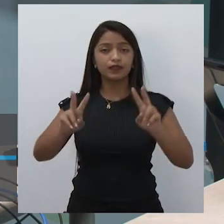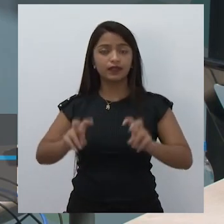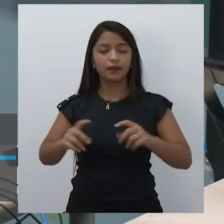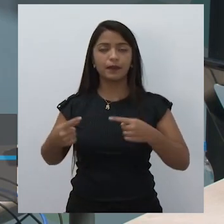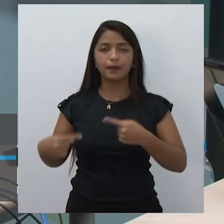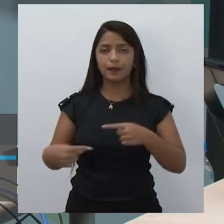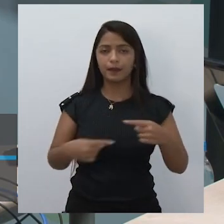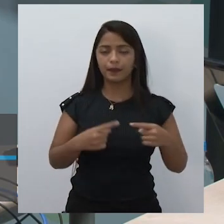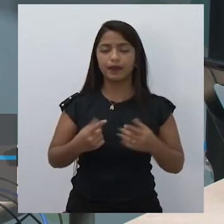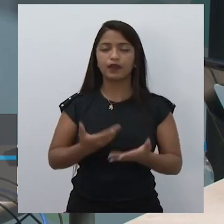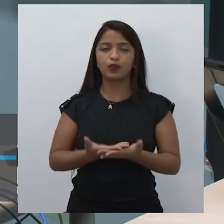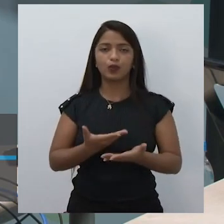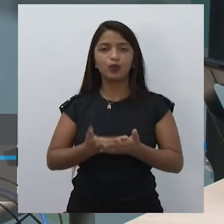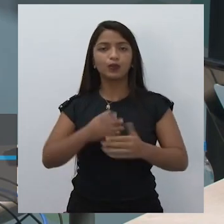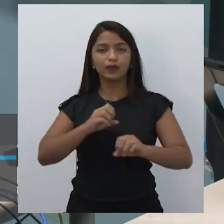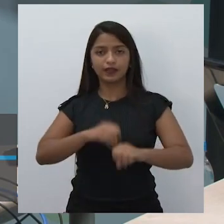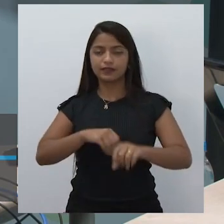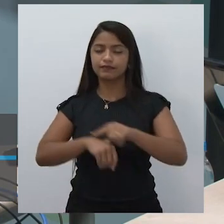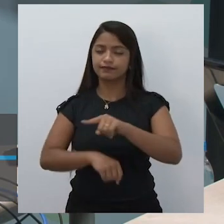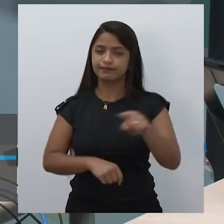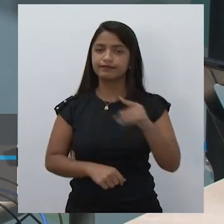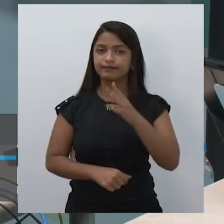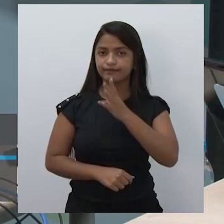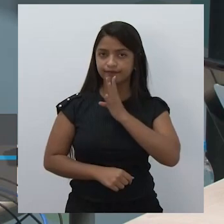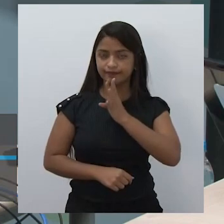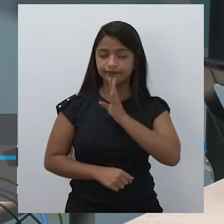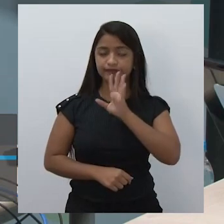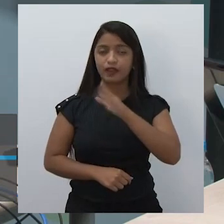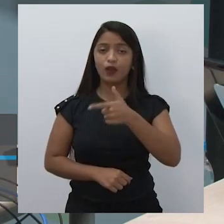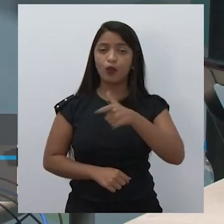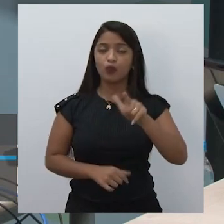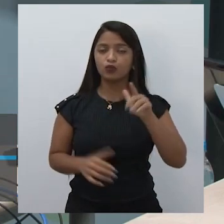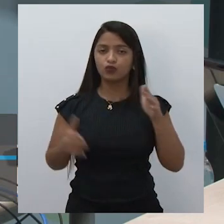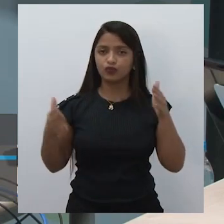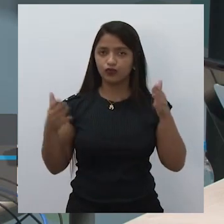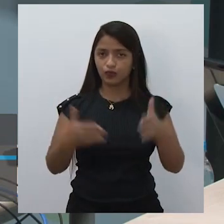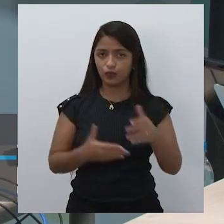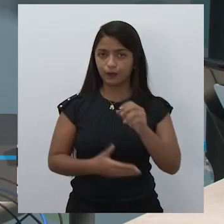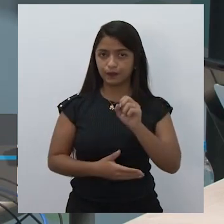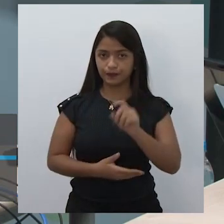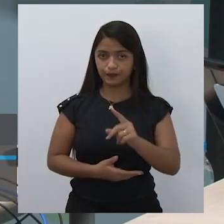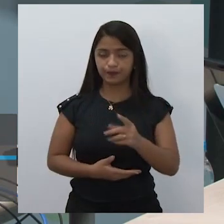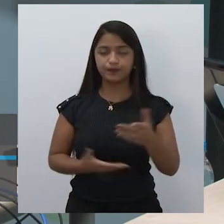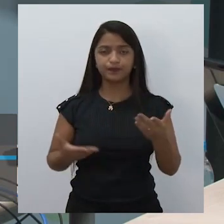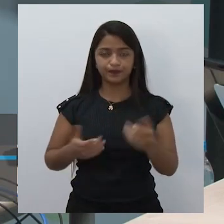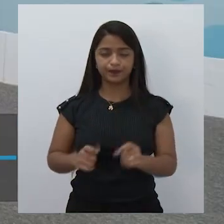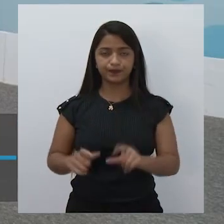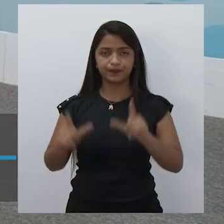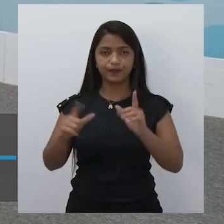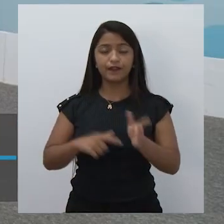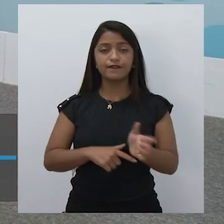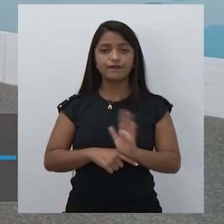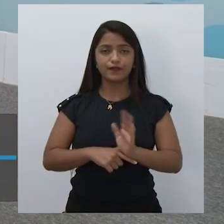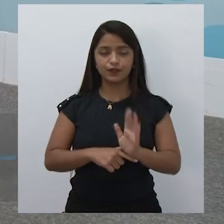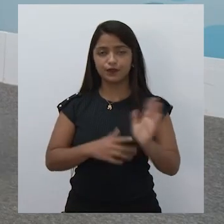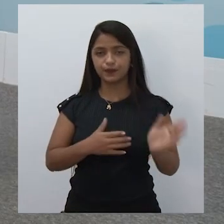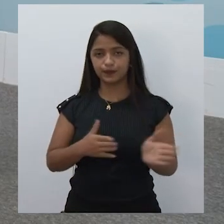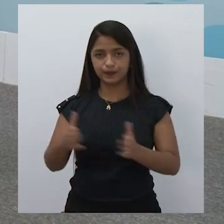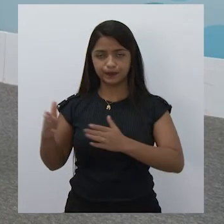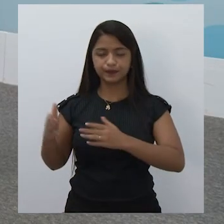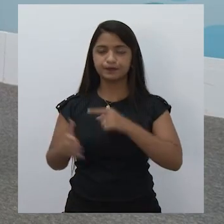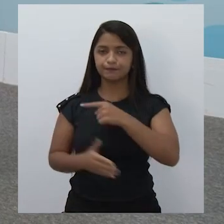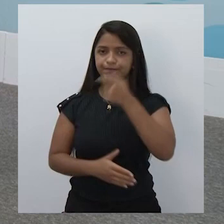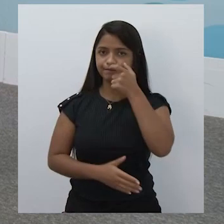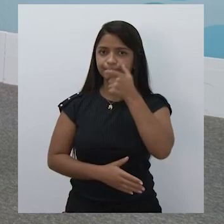vocês já conhecem, né, com um outro enfoque. Mas vamos passar primeiro esse vídeo, né, que vai ser